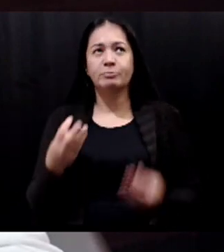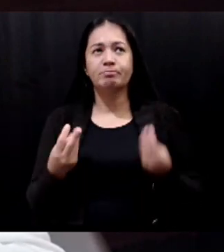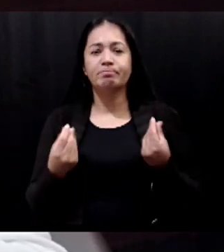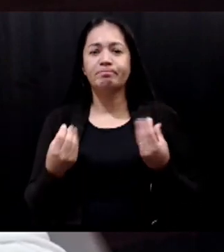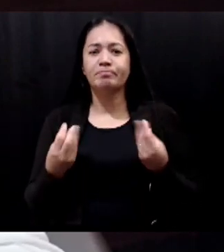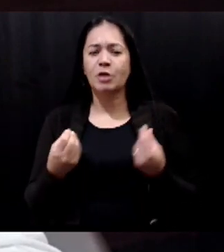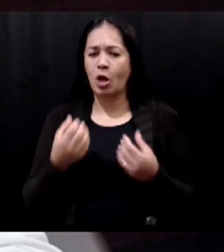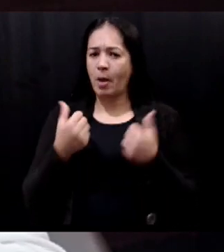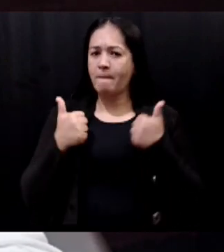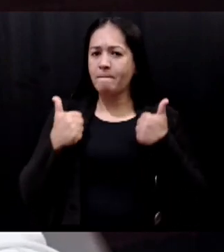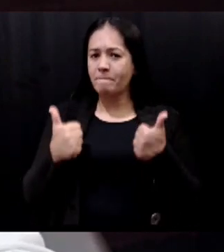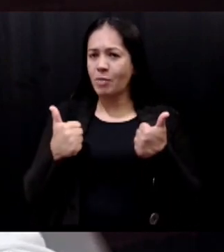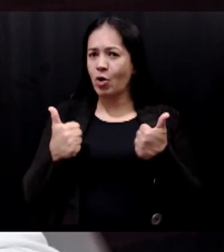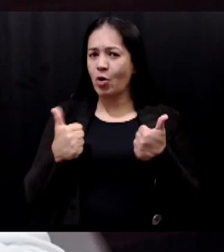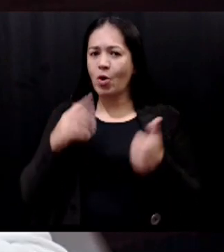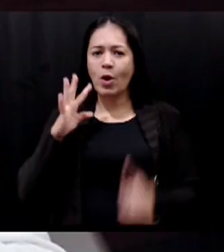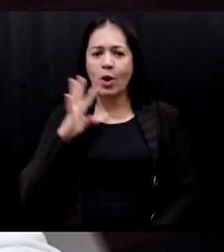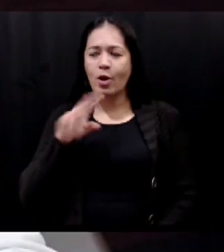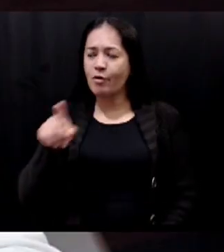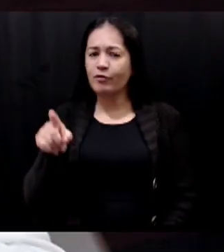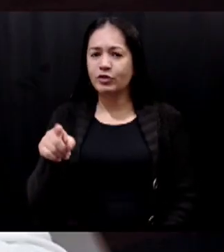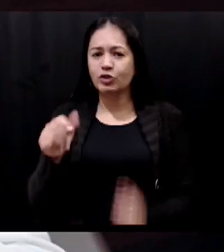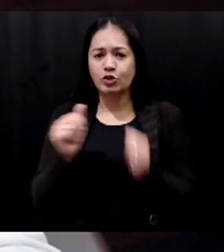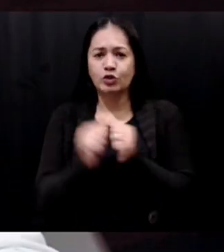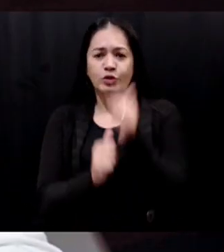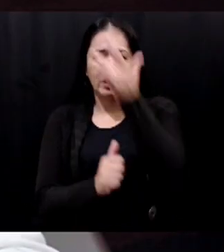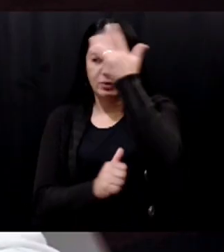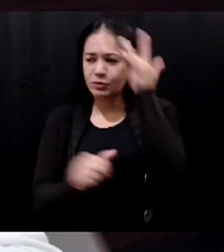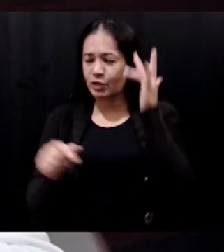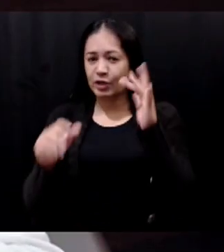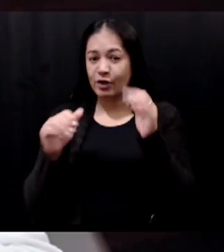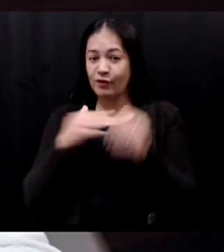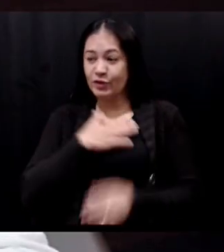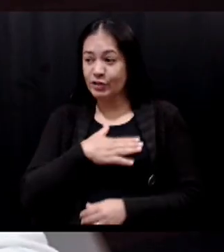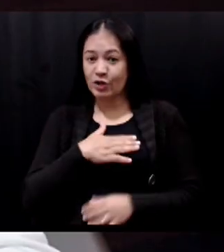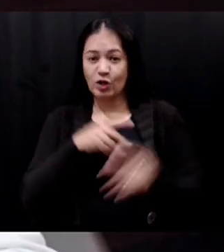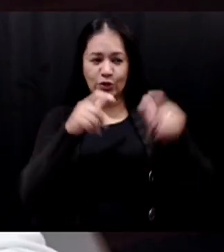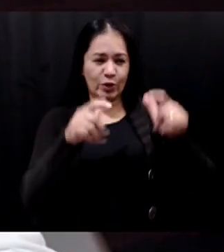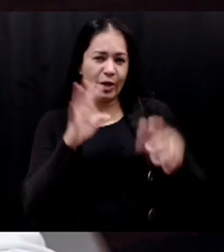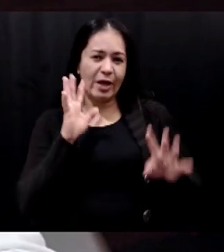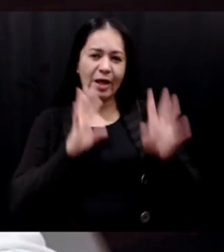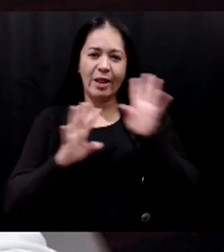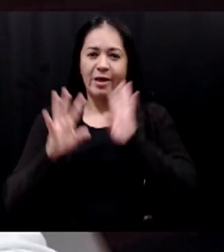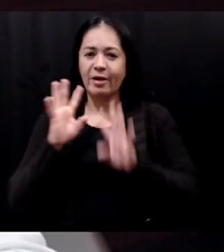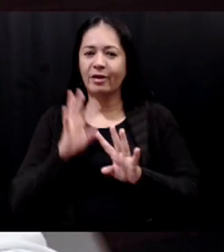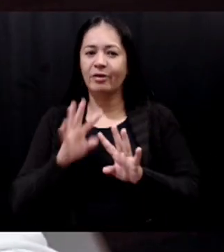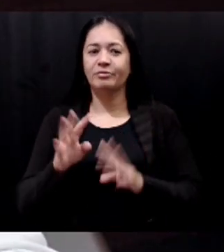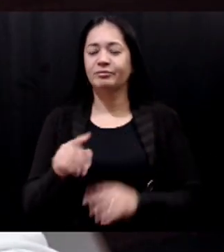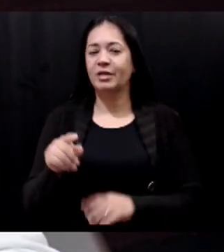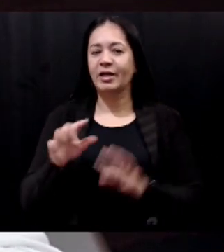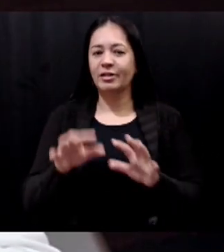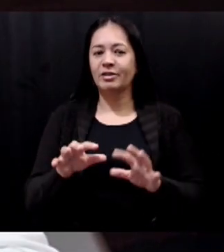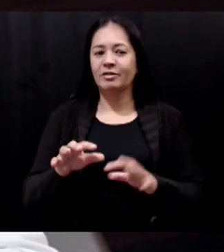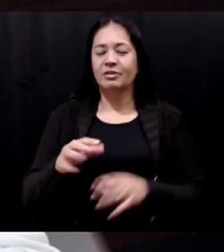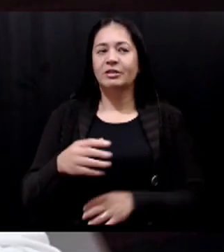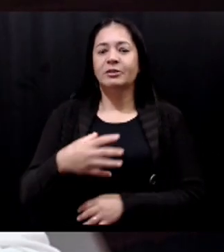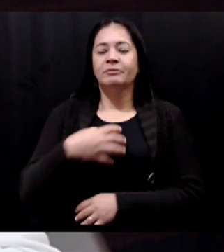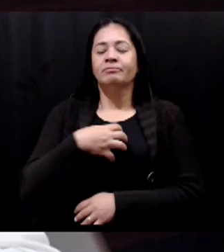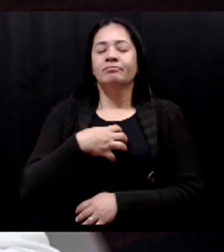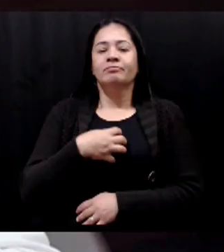bacana, você com as pessoas que você mais ama, num lugar legal, agradável, aquilo vai te despertar uma emoção